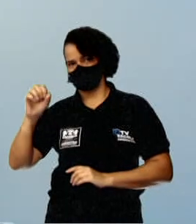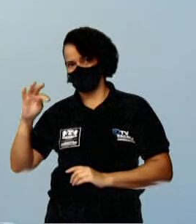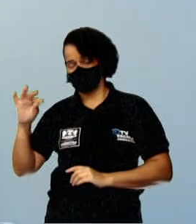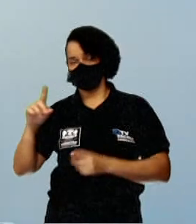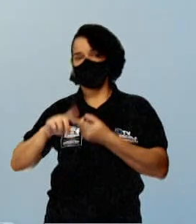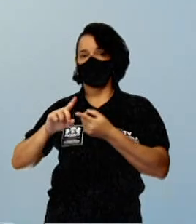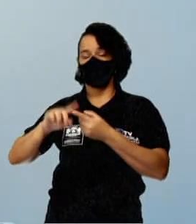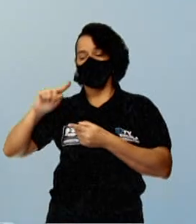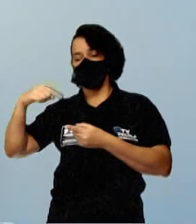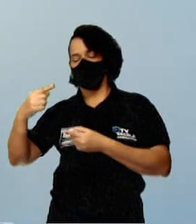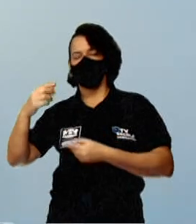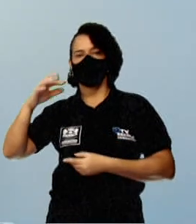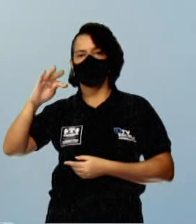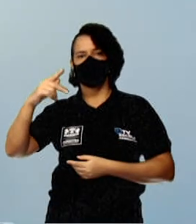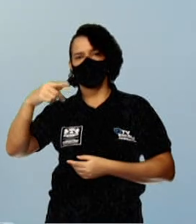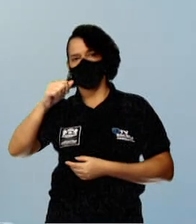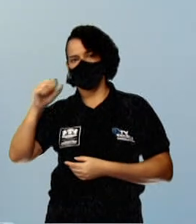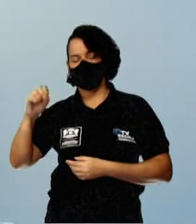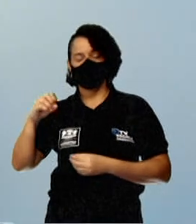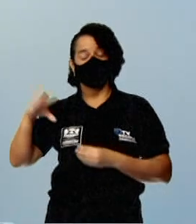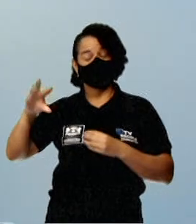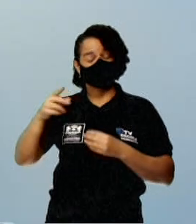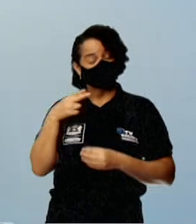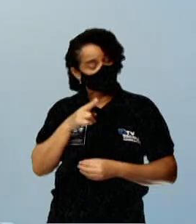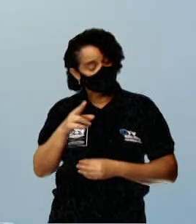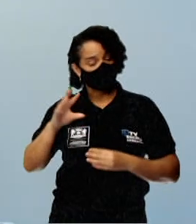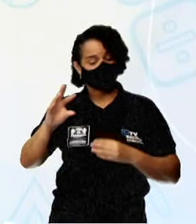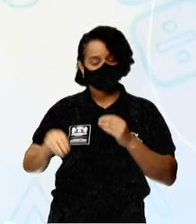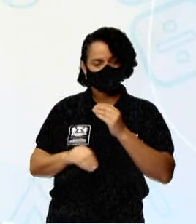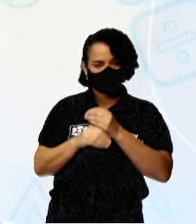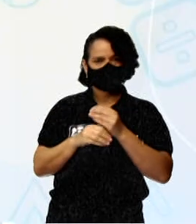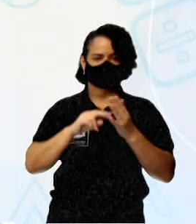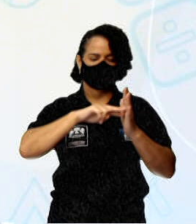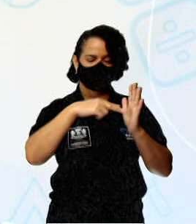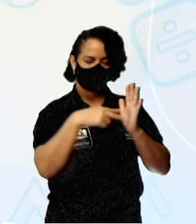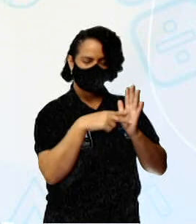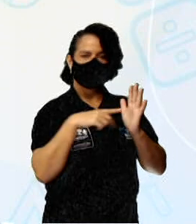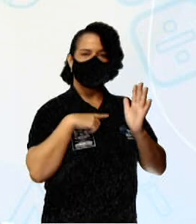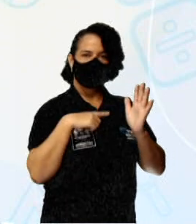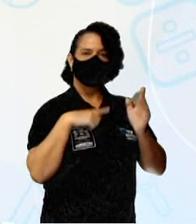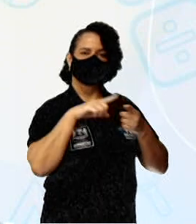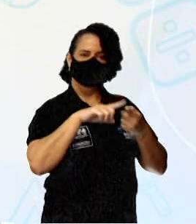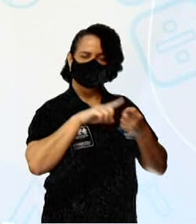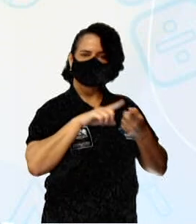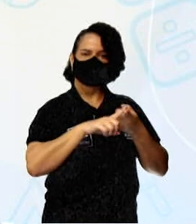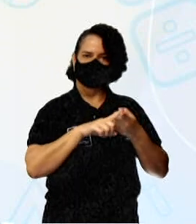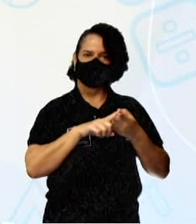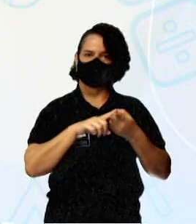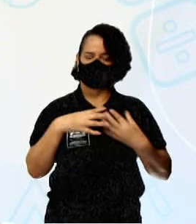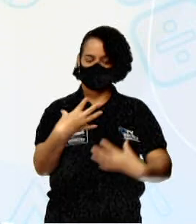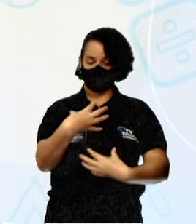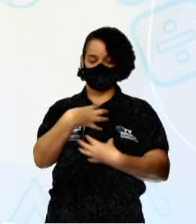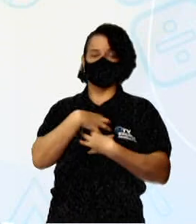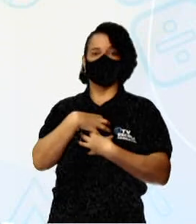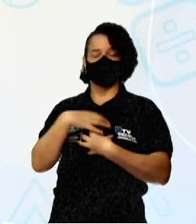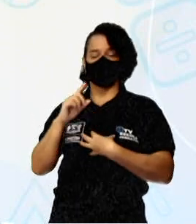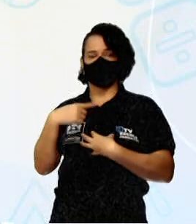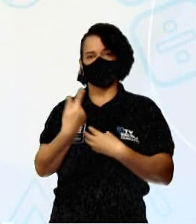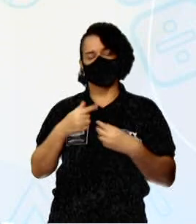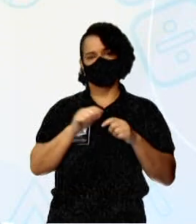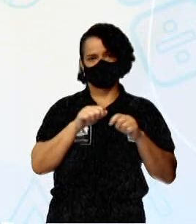Sempre associada a essa figura musical, que é uma figura que determina um ritmo para a gente poder fazer nossa